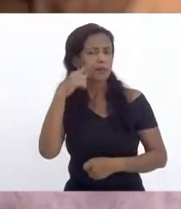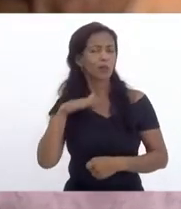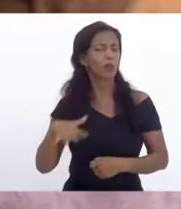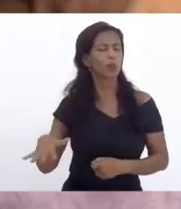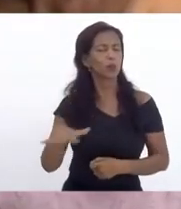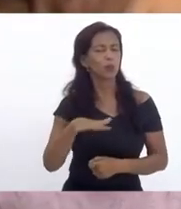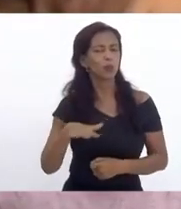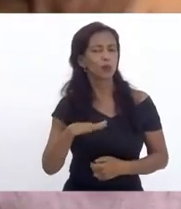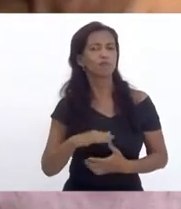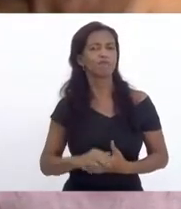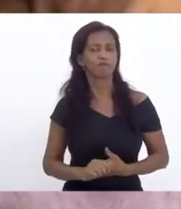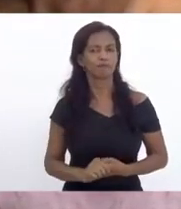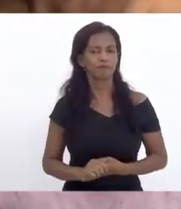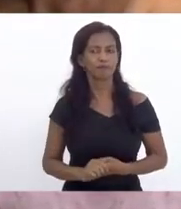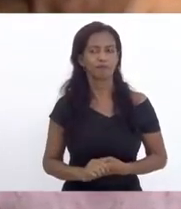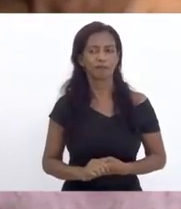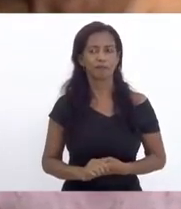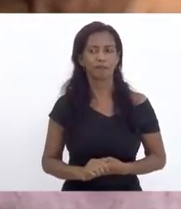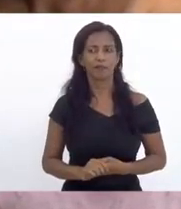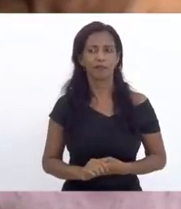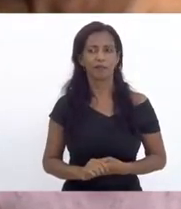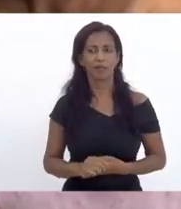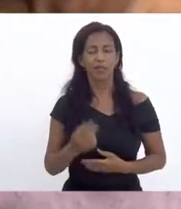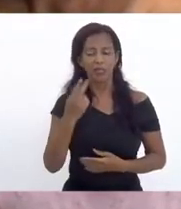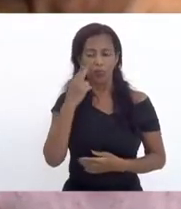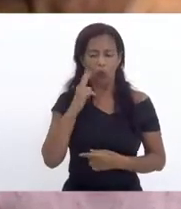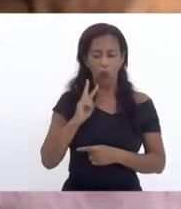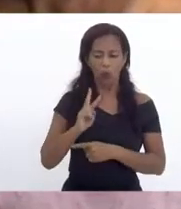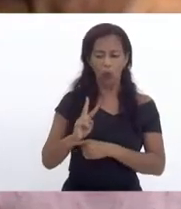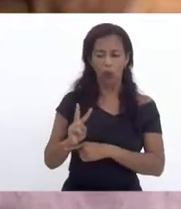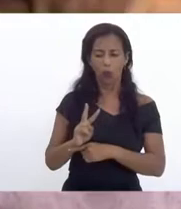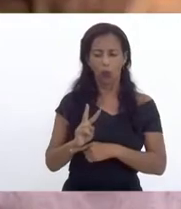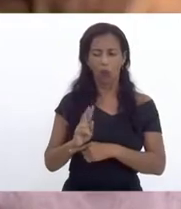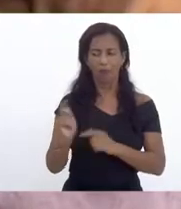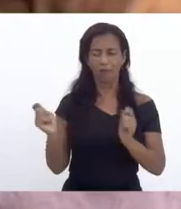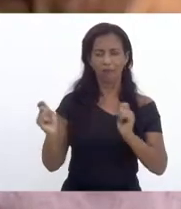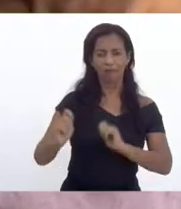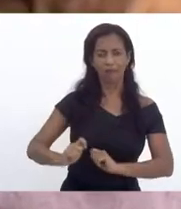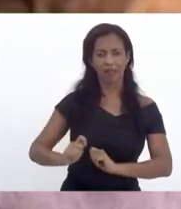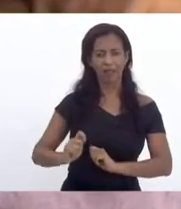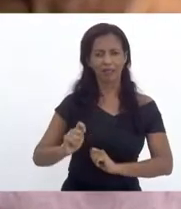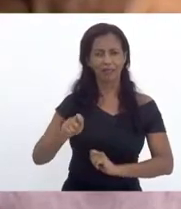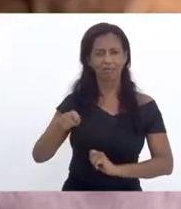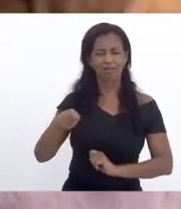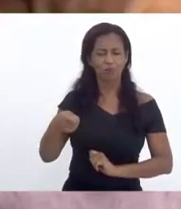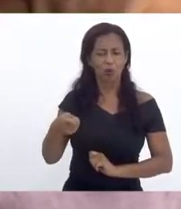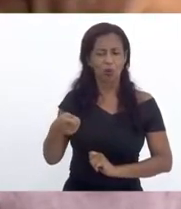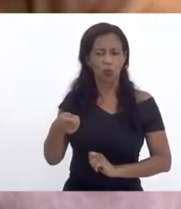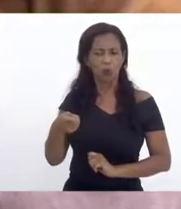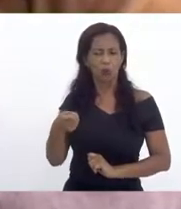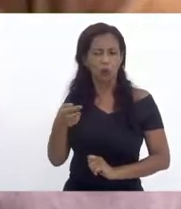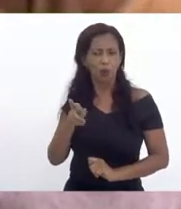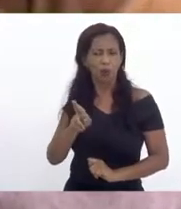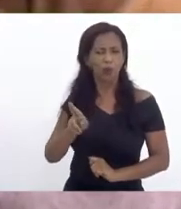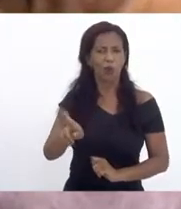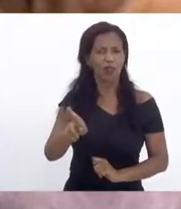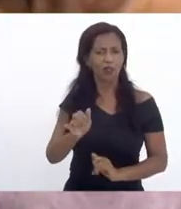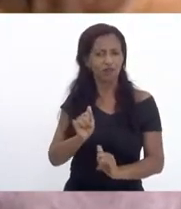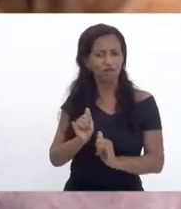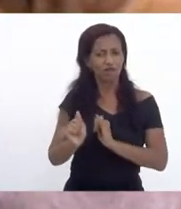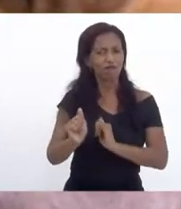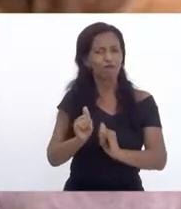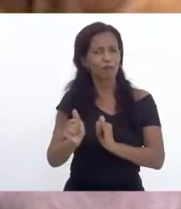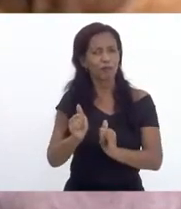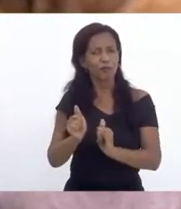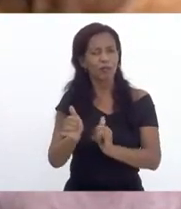região. E um observatório daria um sinal, uma luz de informações,